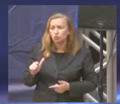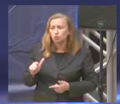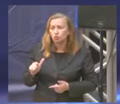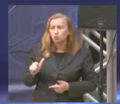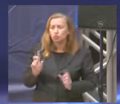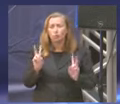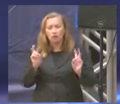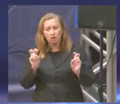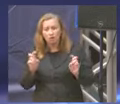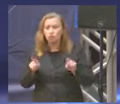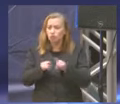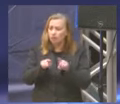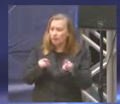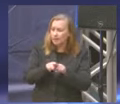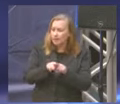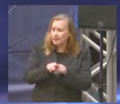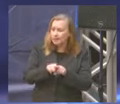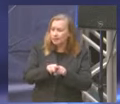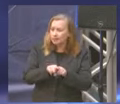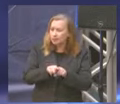uma outra questão, que é